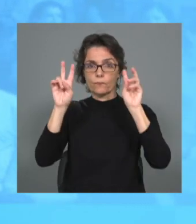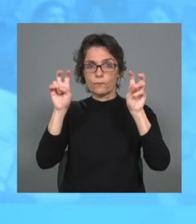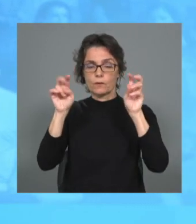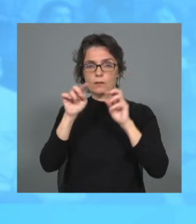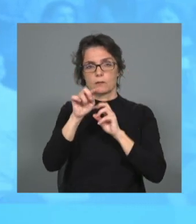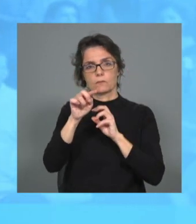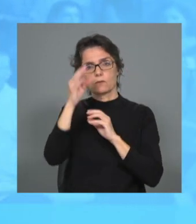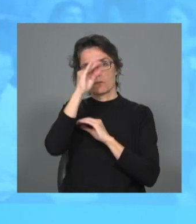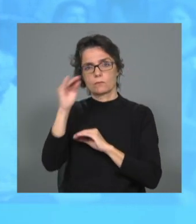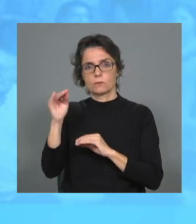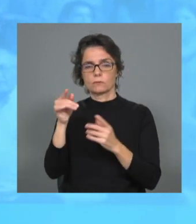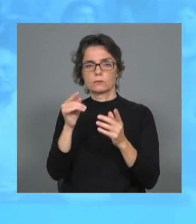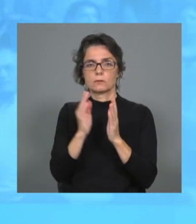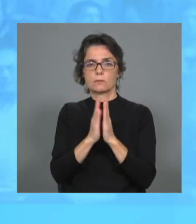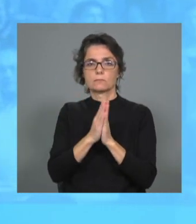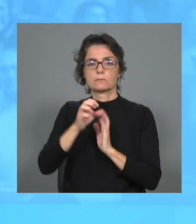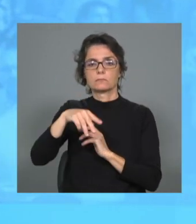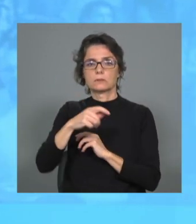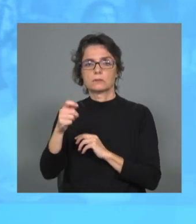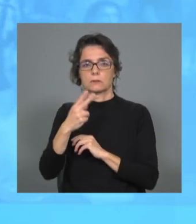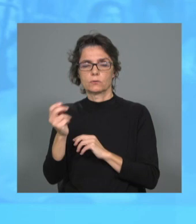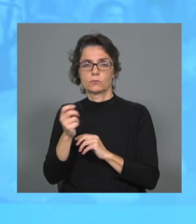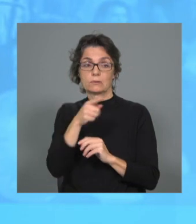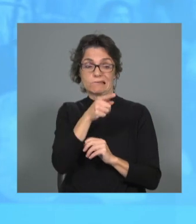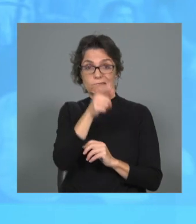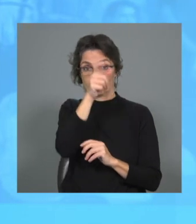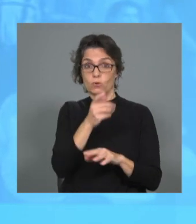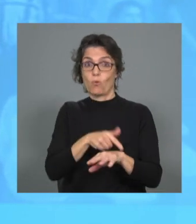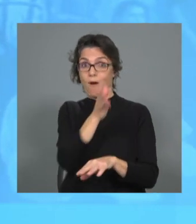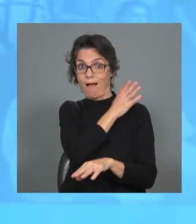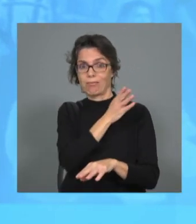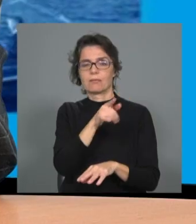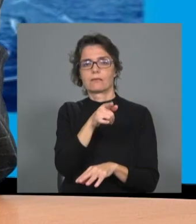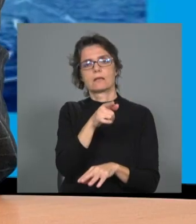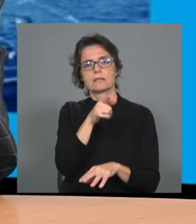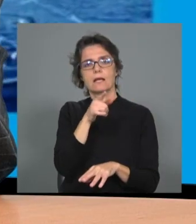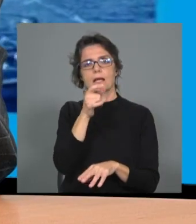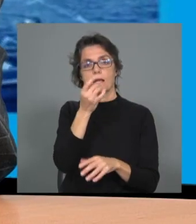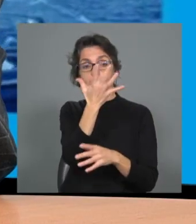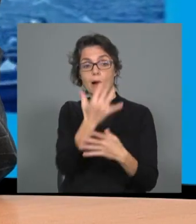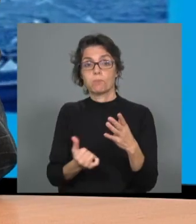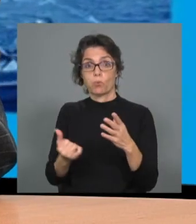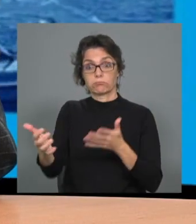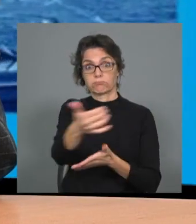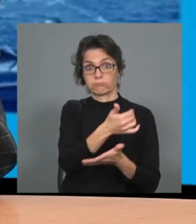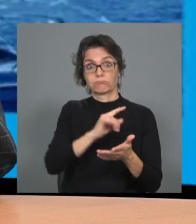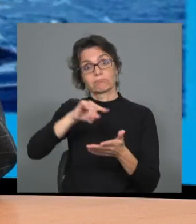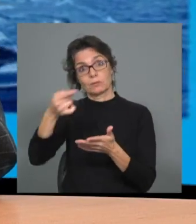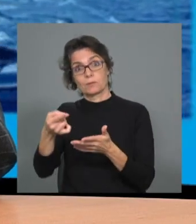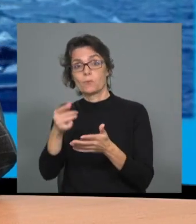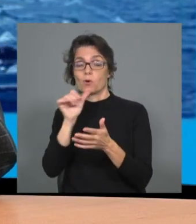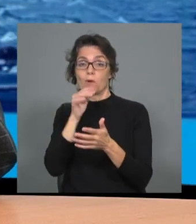a evangelista, traduz... o próprio título foi escolhido exatamente para isso. Vamos ver, Mateus